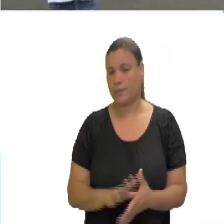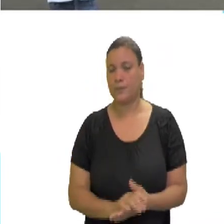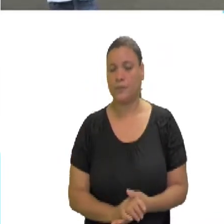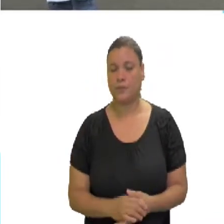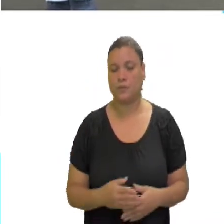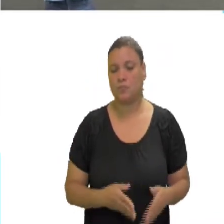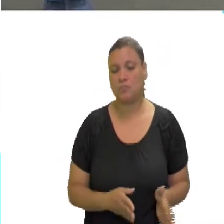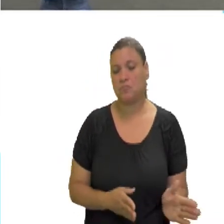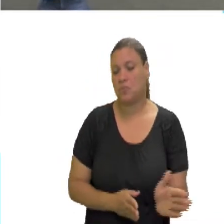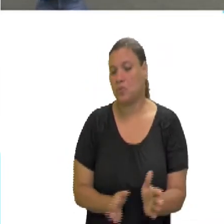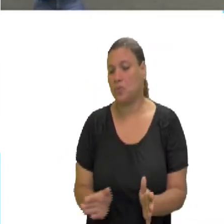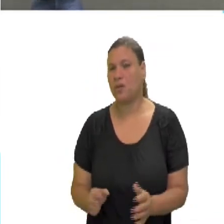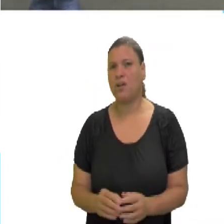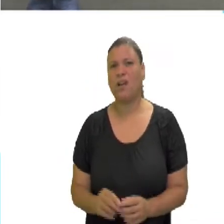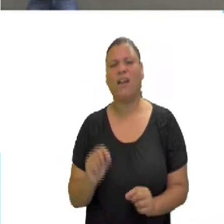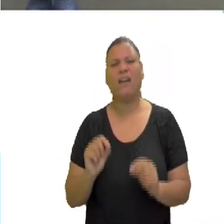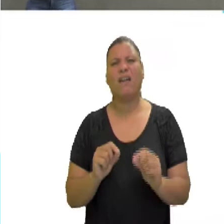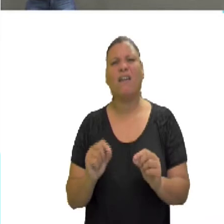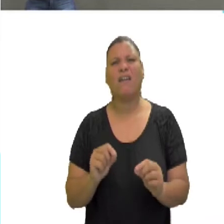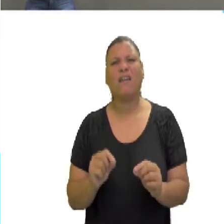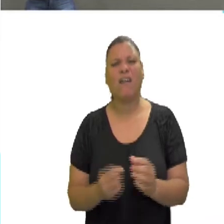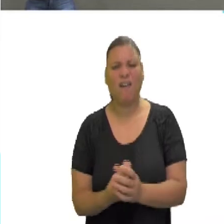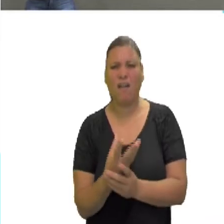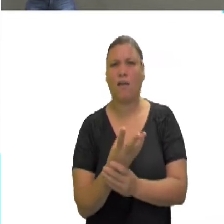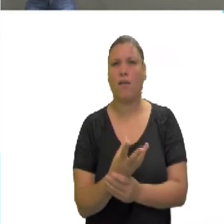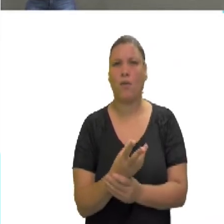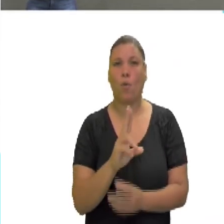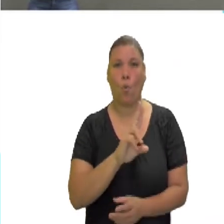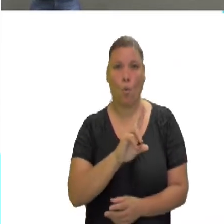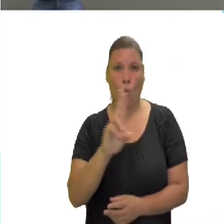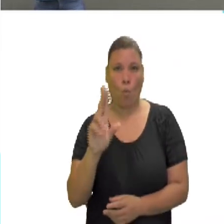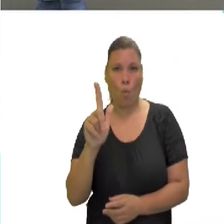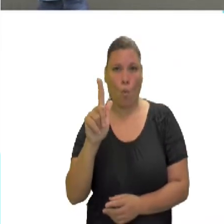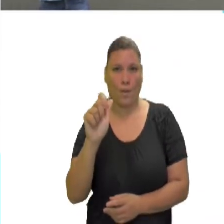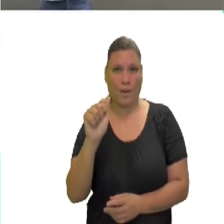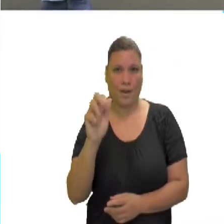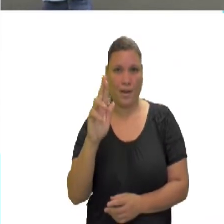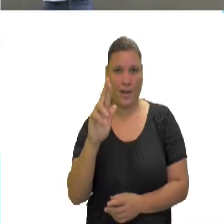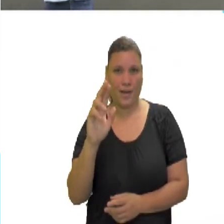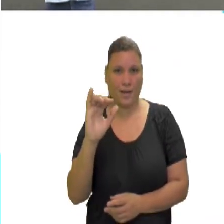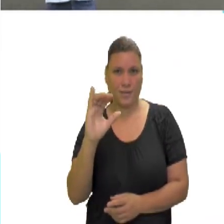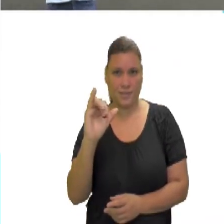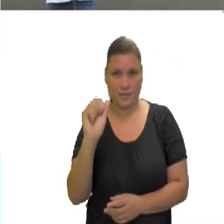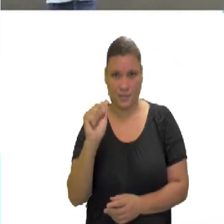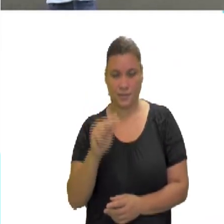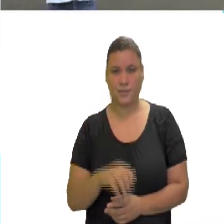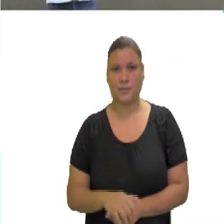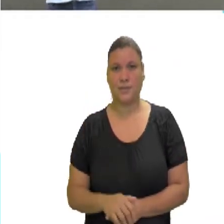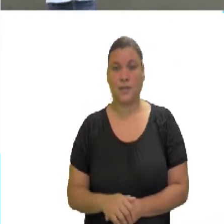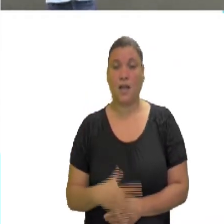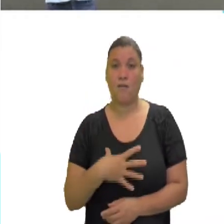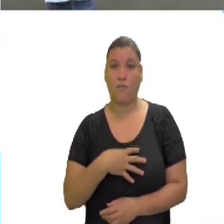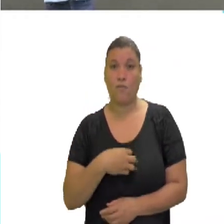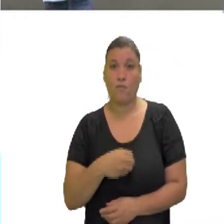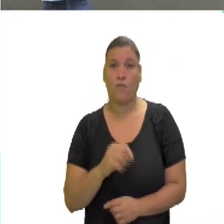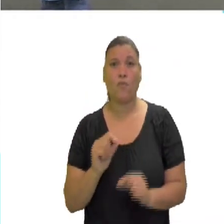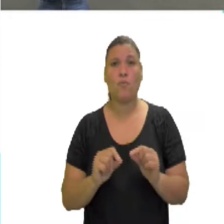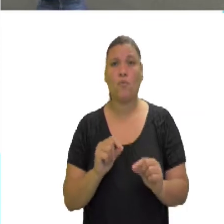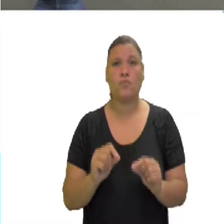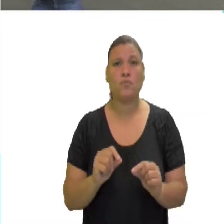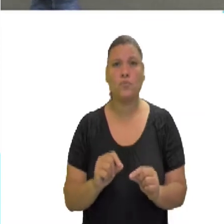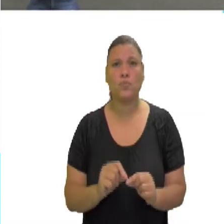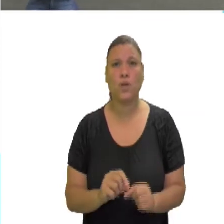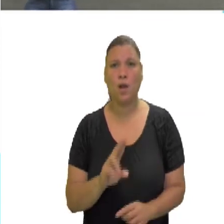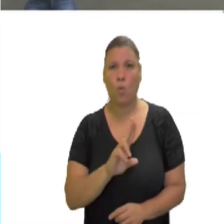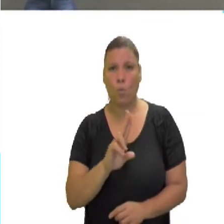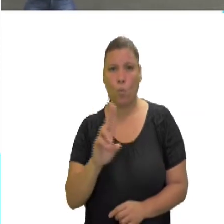feita por Garcia Rodrigues Paz, filho de Fernão Dias Paz, que a gente tem aí o nome de Fernão Dias, que